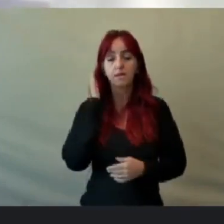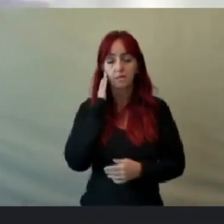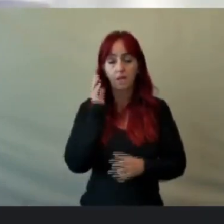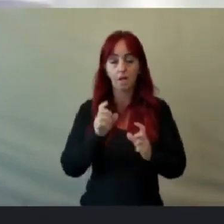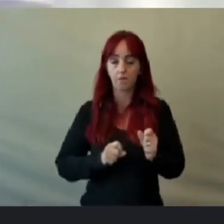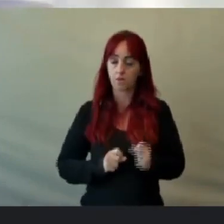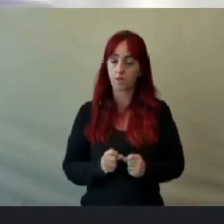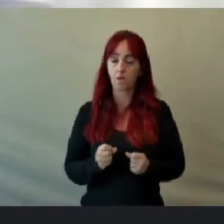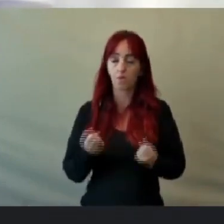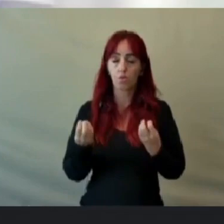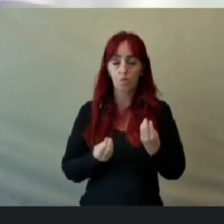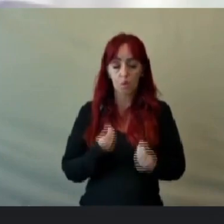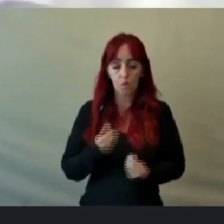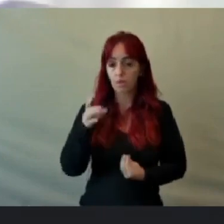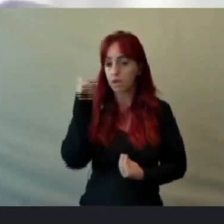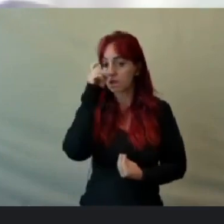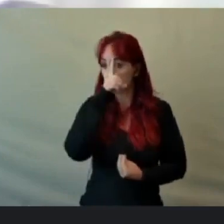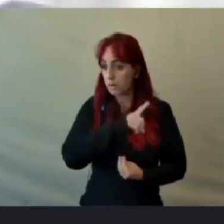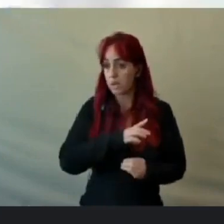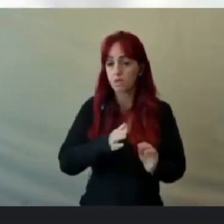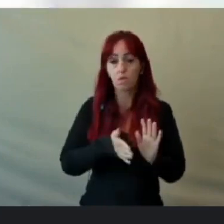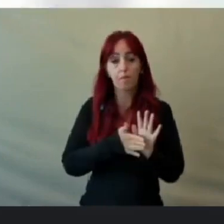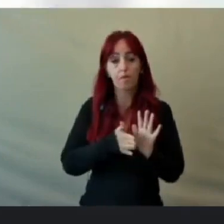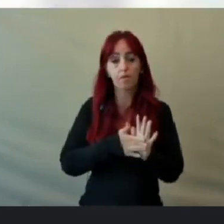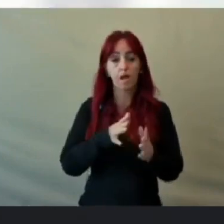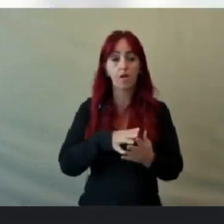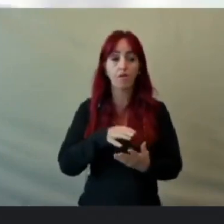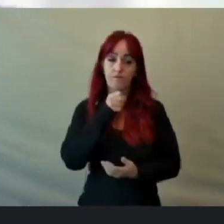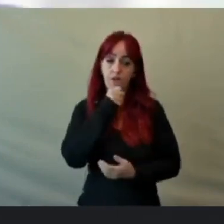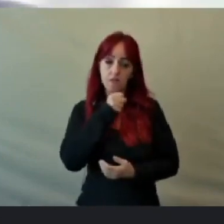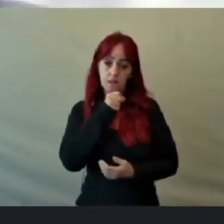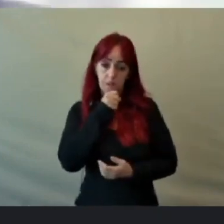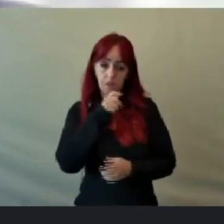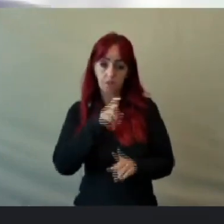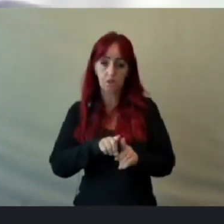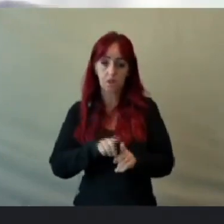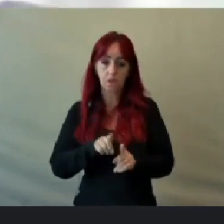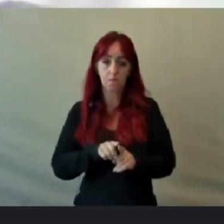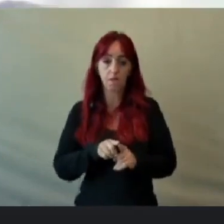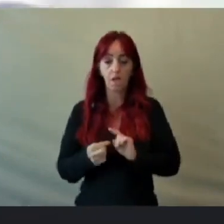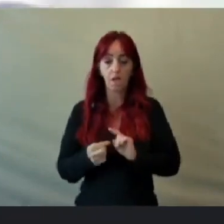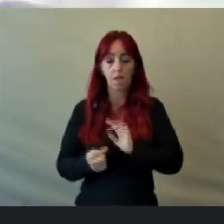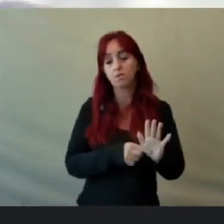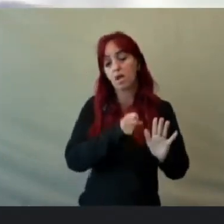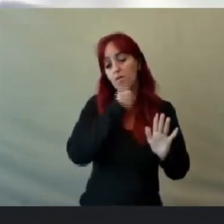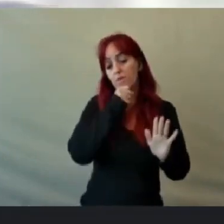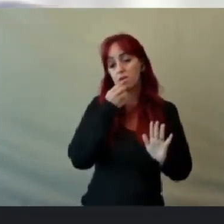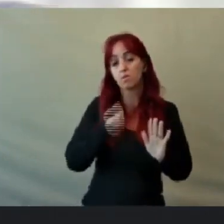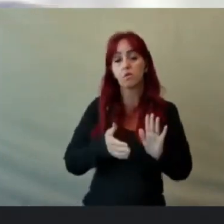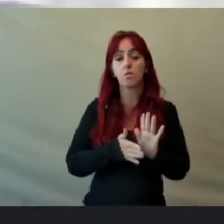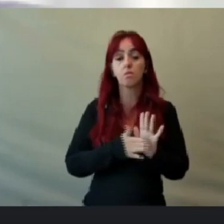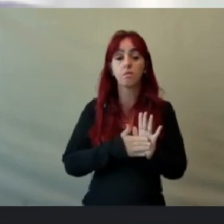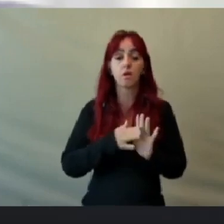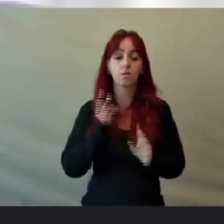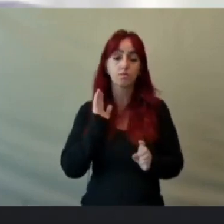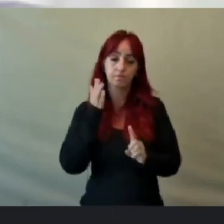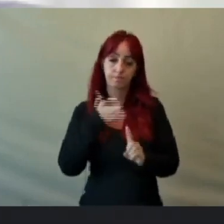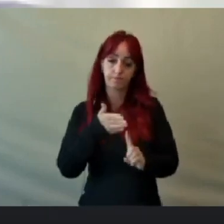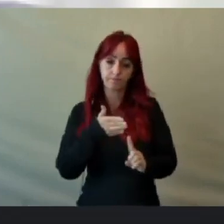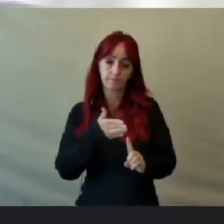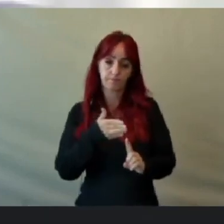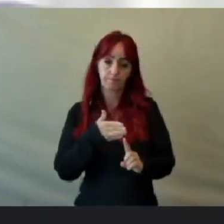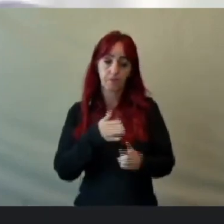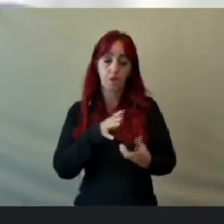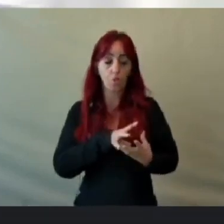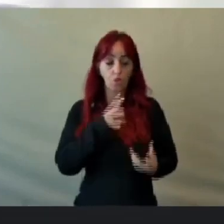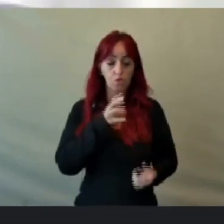envelhecimento o quanto é difícil colocar o envelhecimento como uma pauta prioritária o idoso sempre fica para depois né